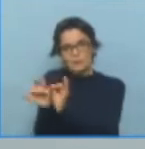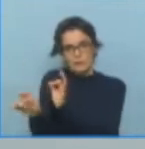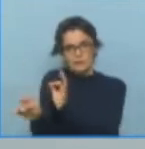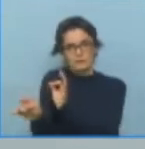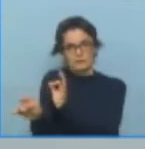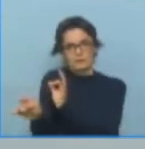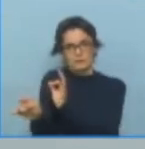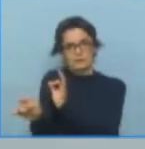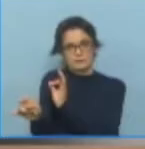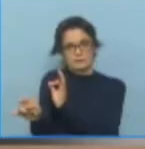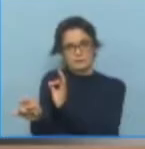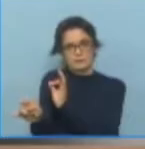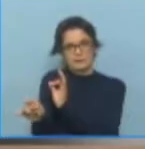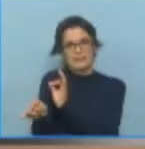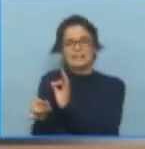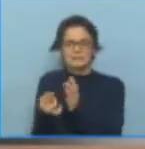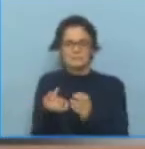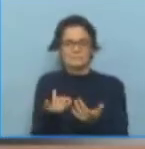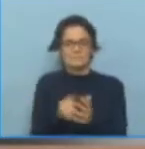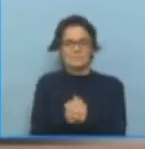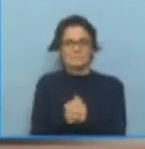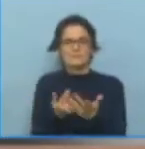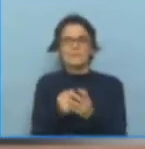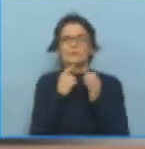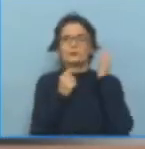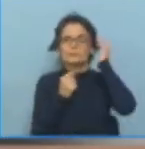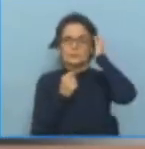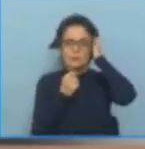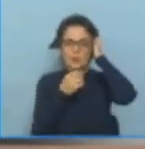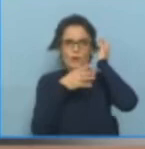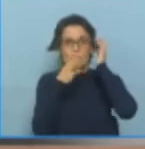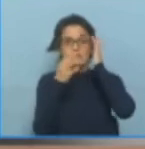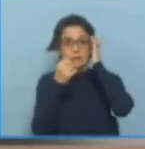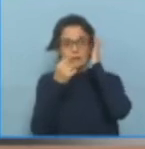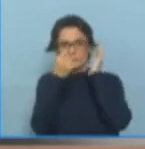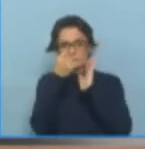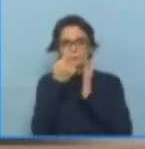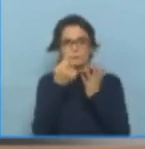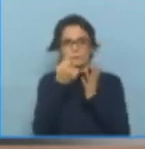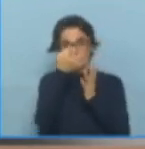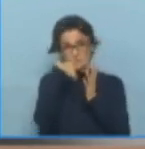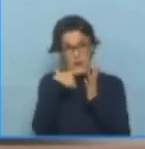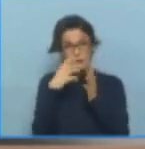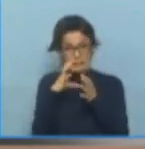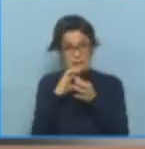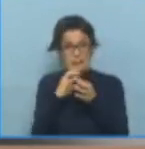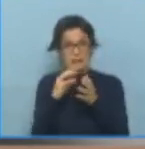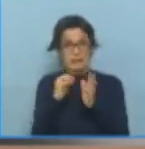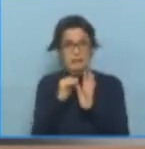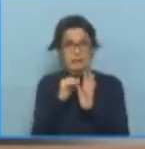é? É um caso muito curioso. Eu podia contar uma história, a morte da minha mãe também. A minha mãe